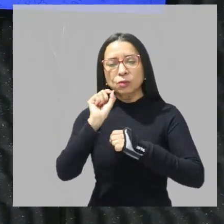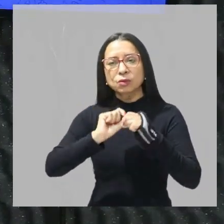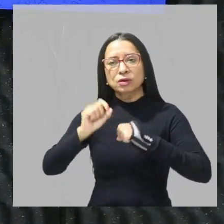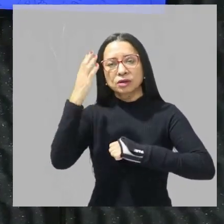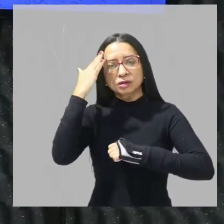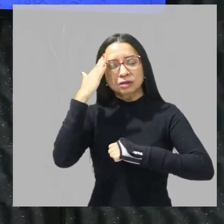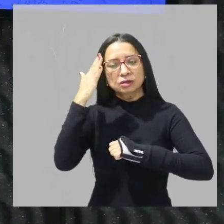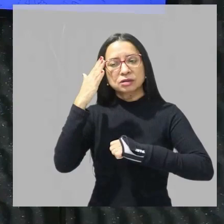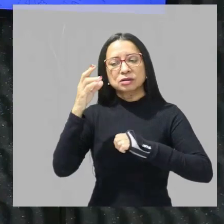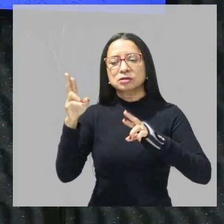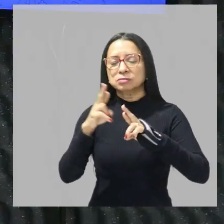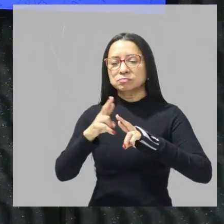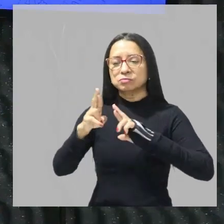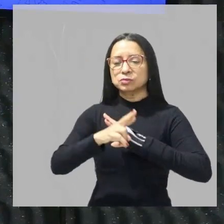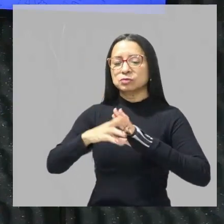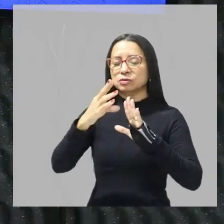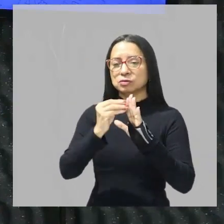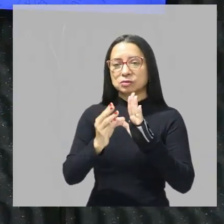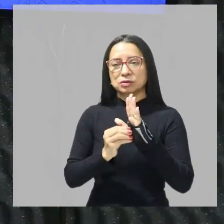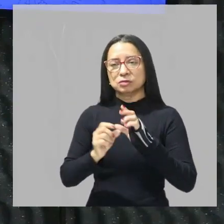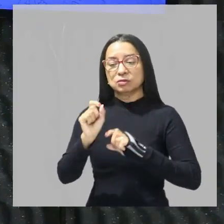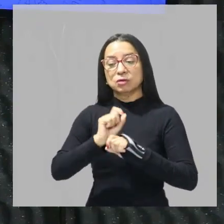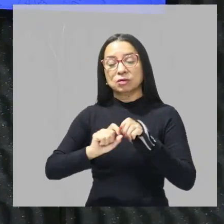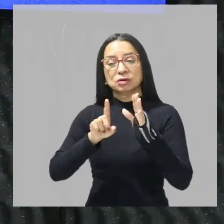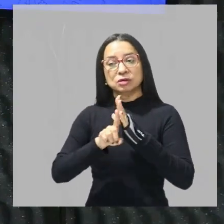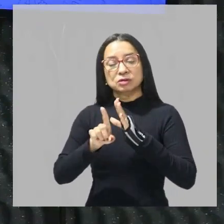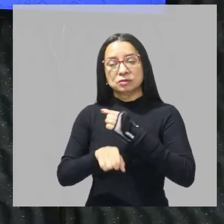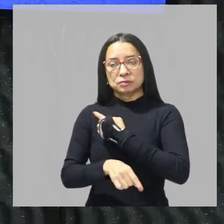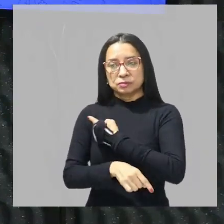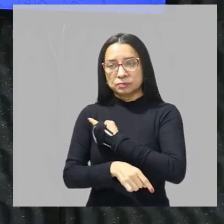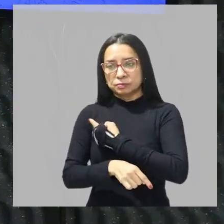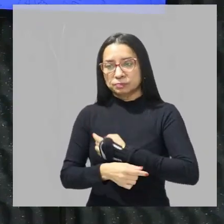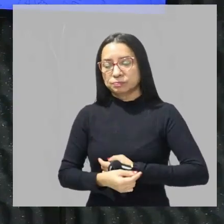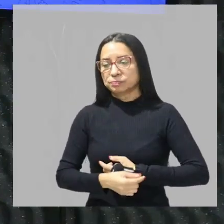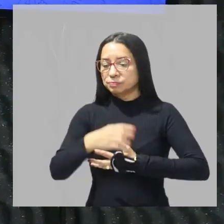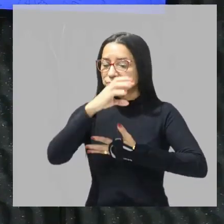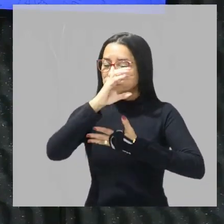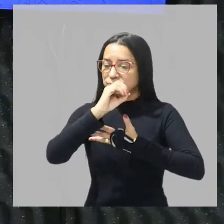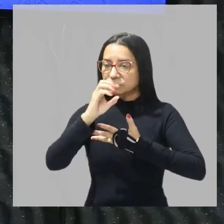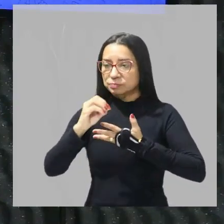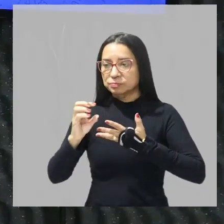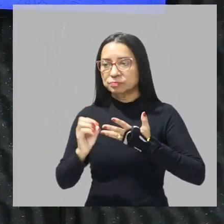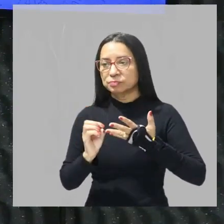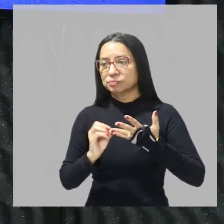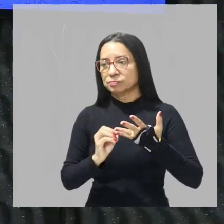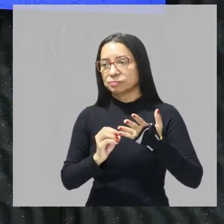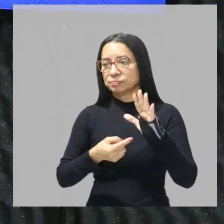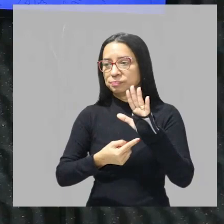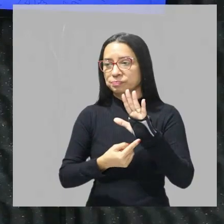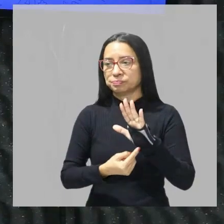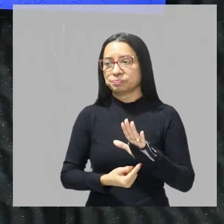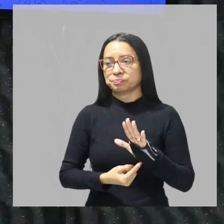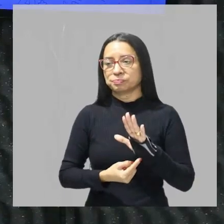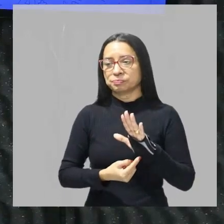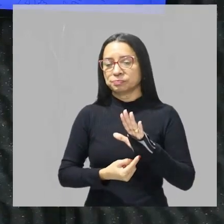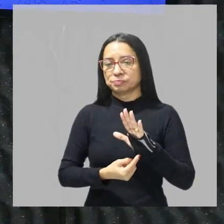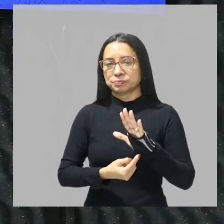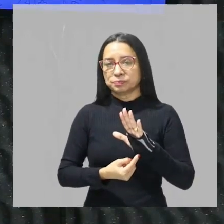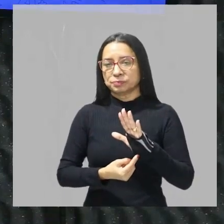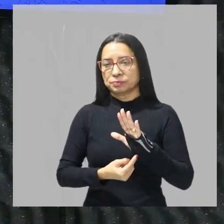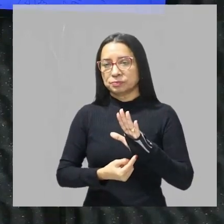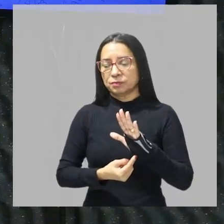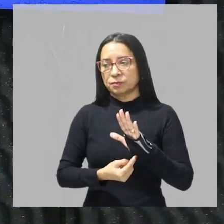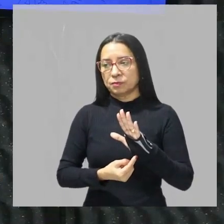conteúdo. Olha só o que essa questão ela traz. As teias alimentares representam a complexa rede